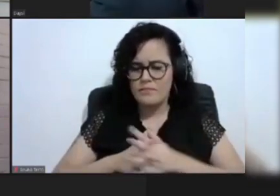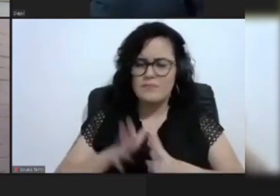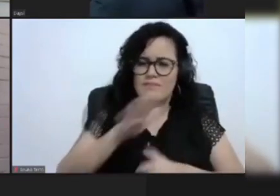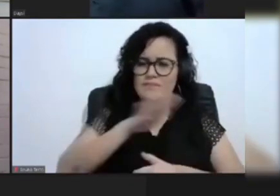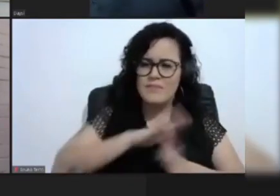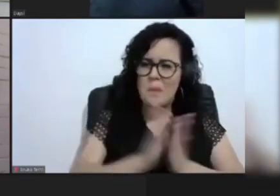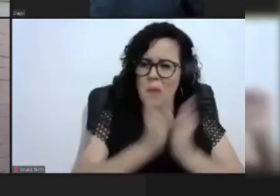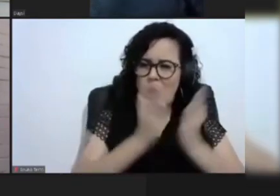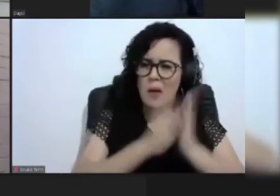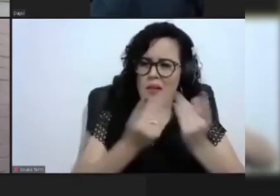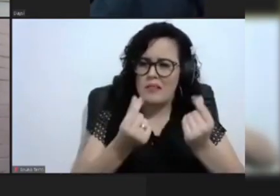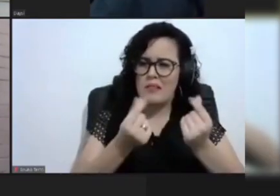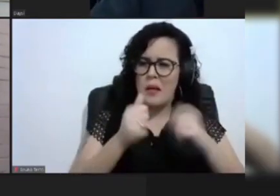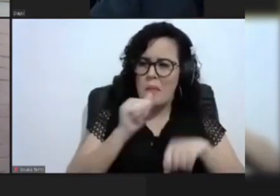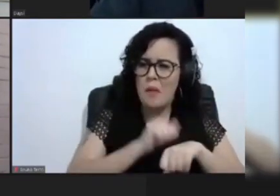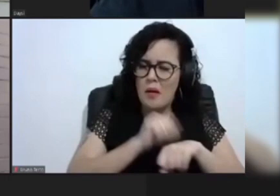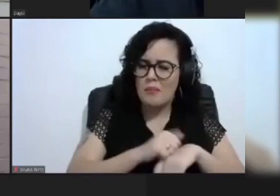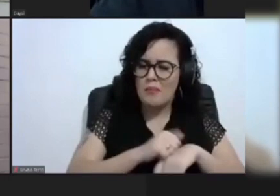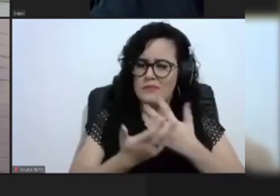condição financeira.